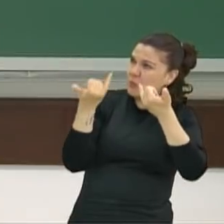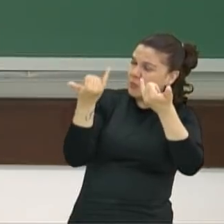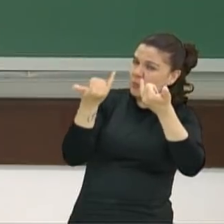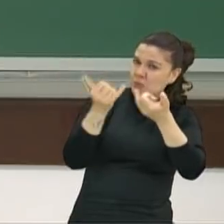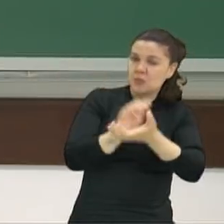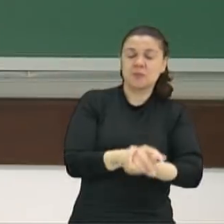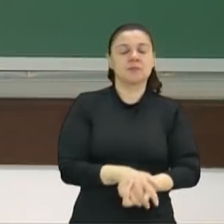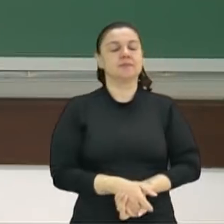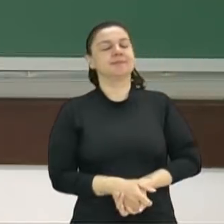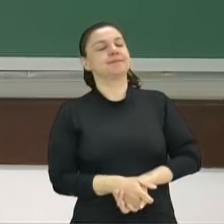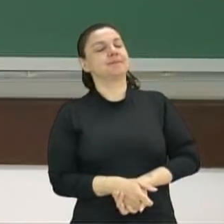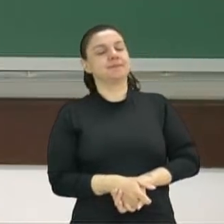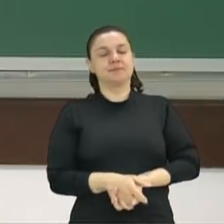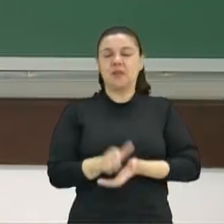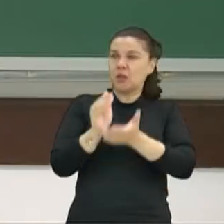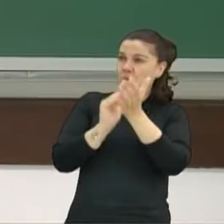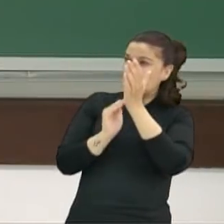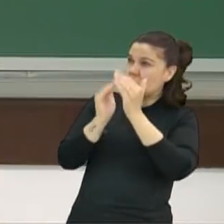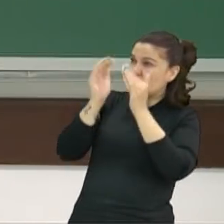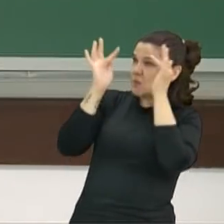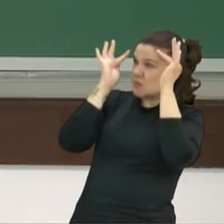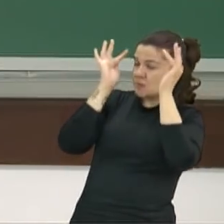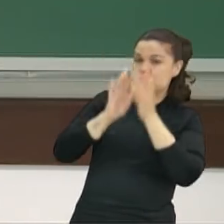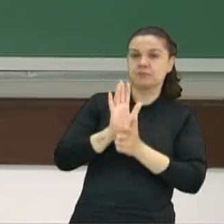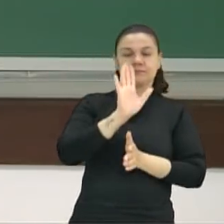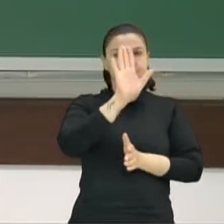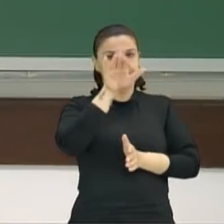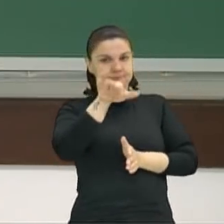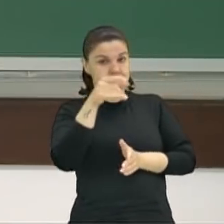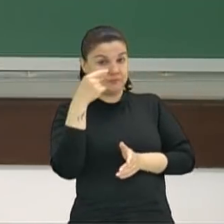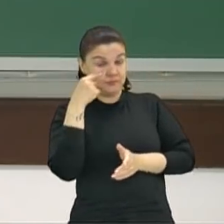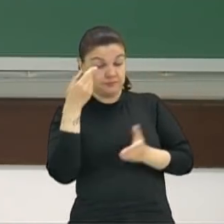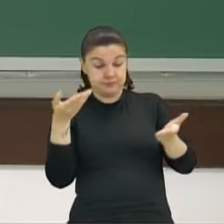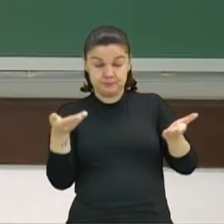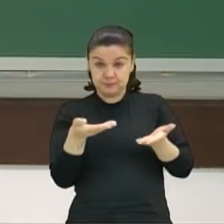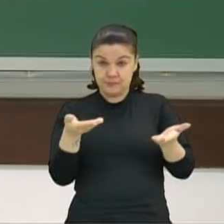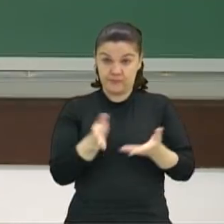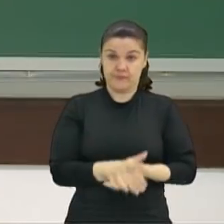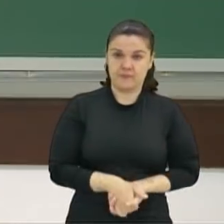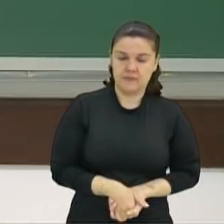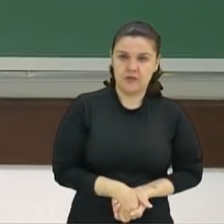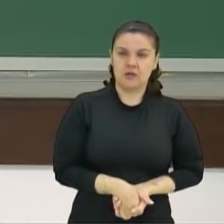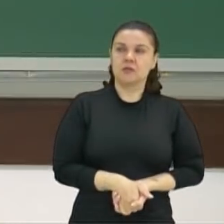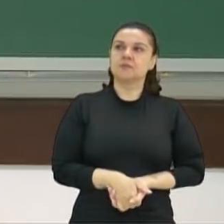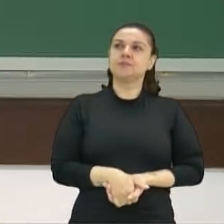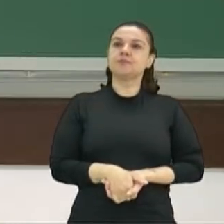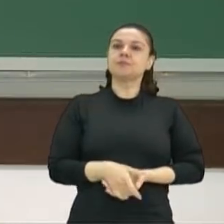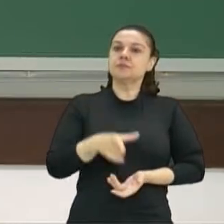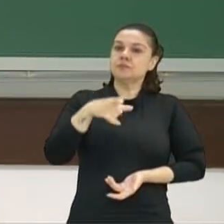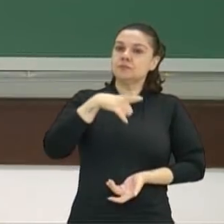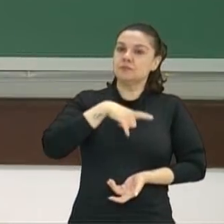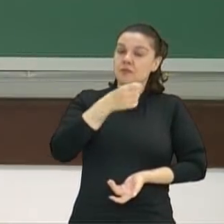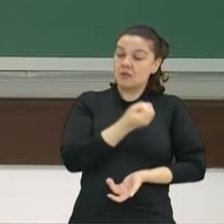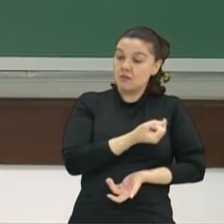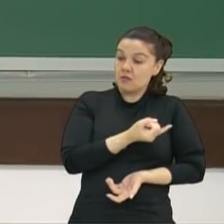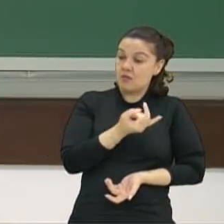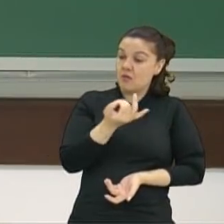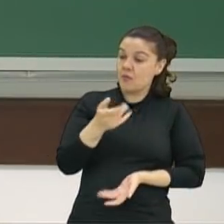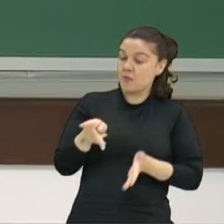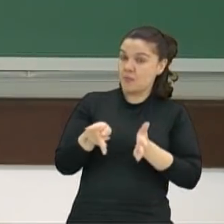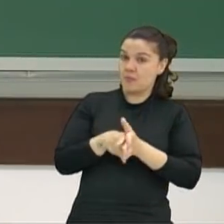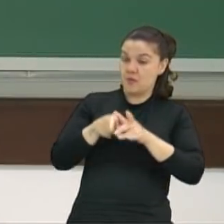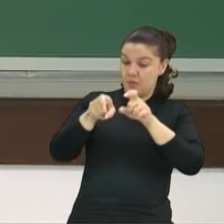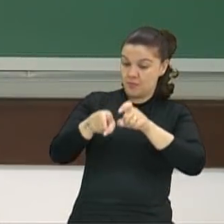de falar ali, toda essa teoria? Hoje em dia, tem elementos rurais